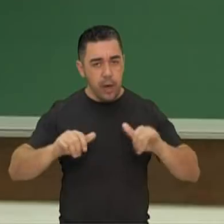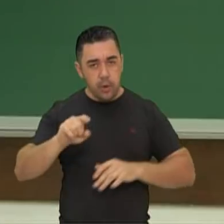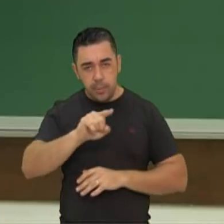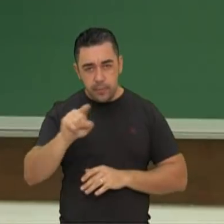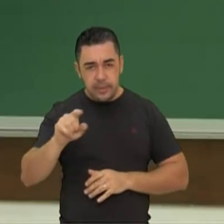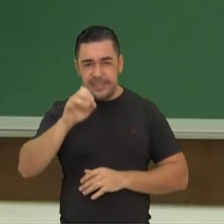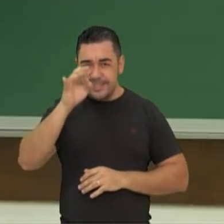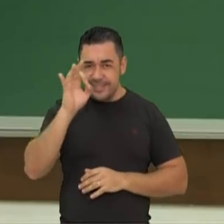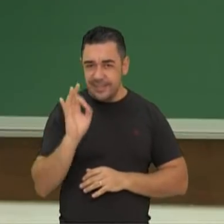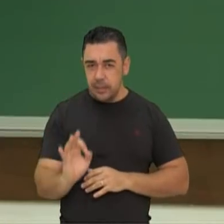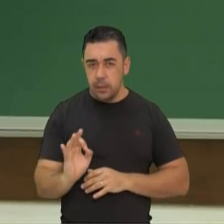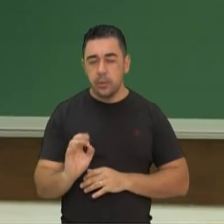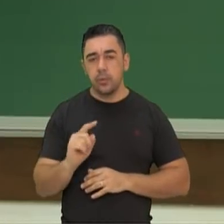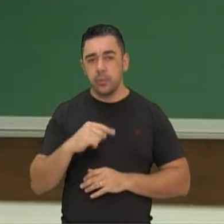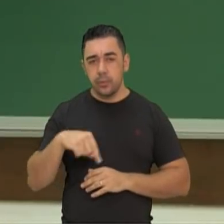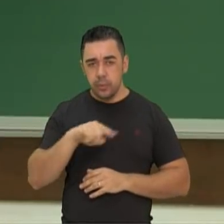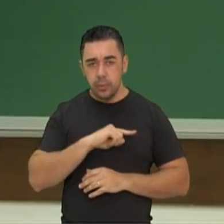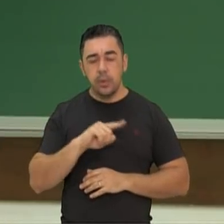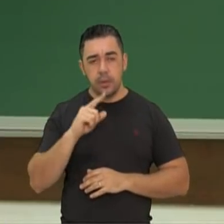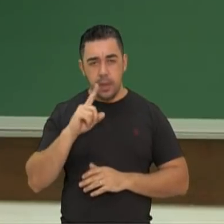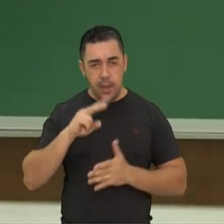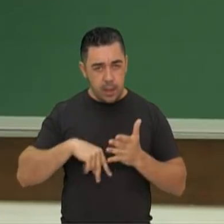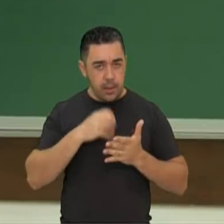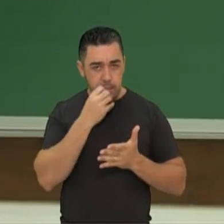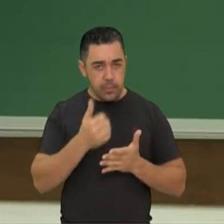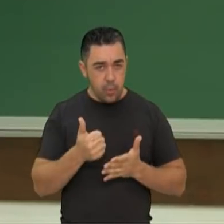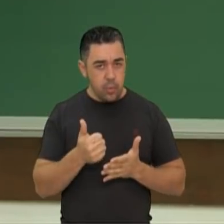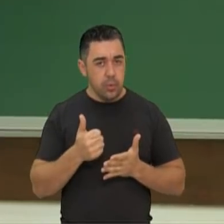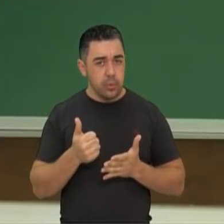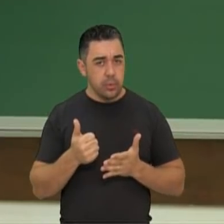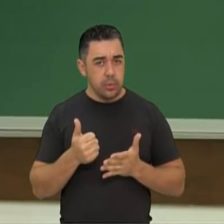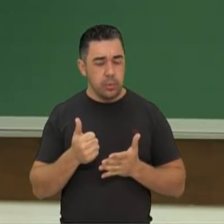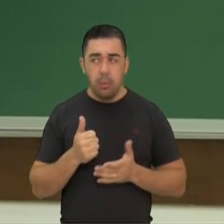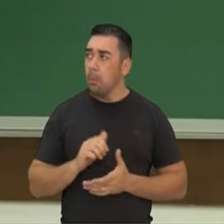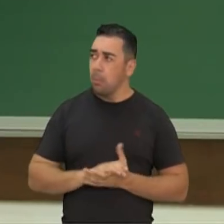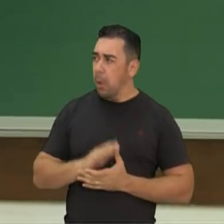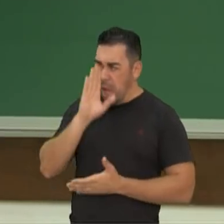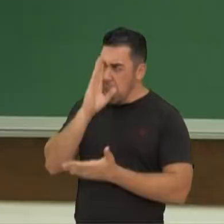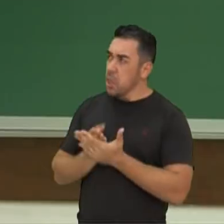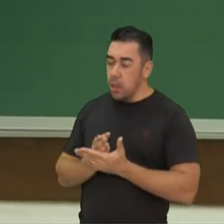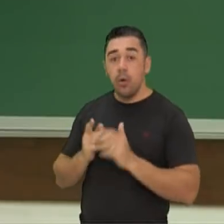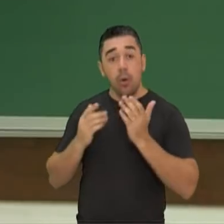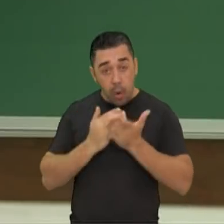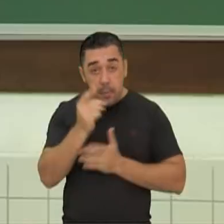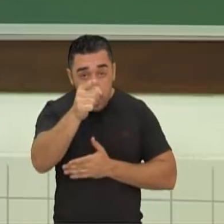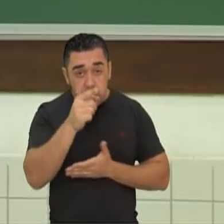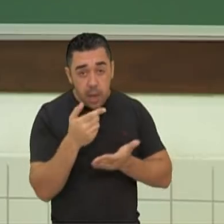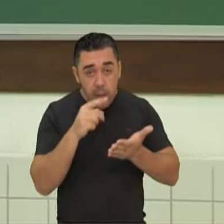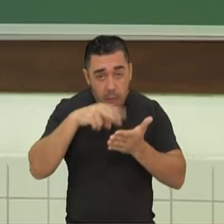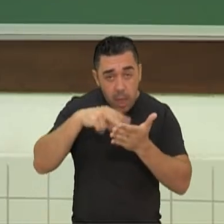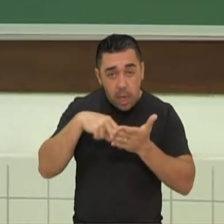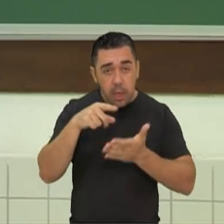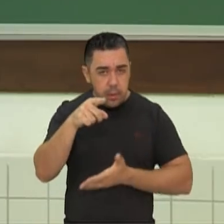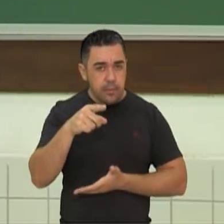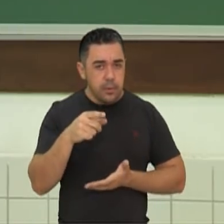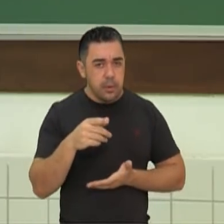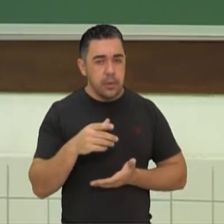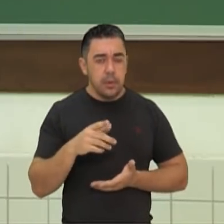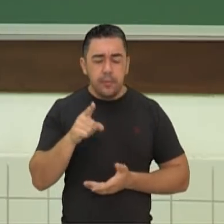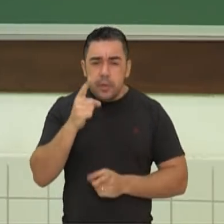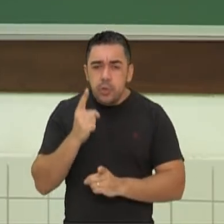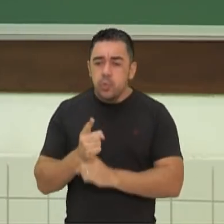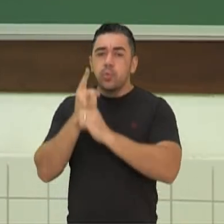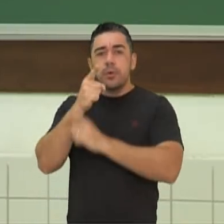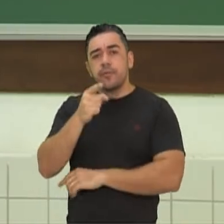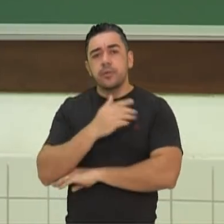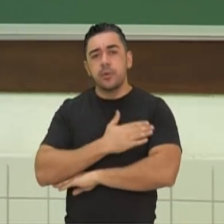para todos vocês que ler é bom. Professor, não acredito. Comece a fazer a sua leitura, tá? Descubra